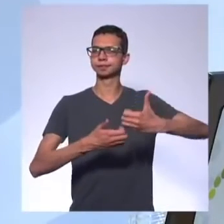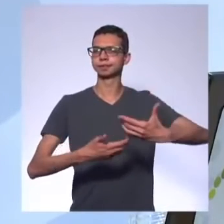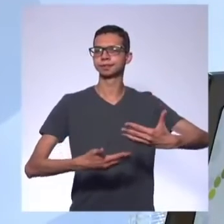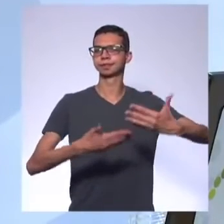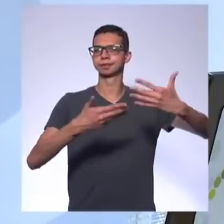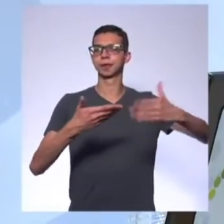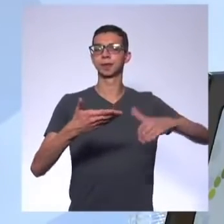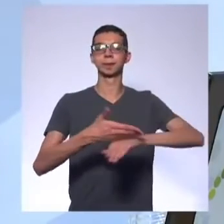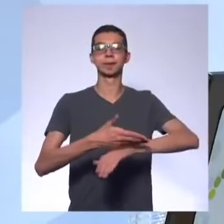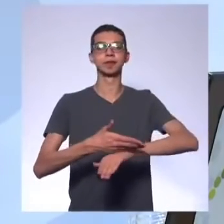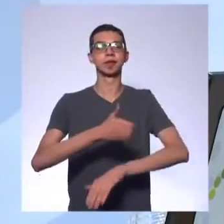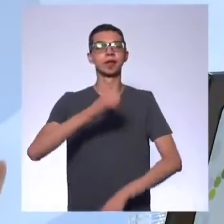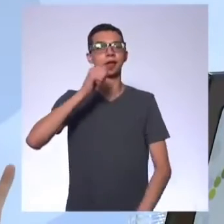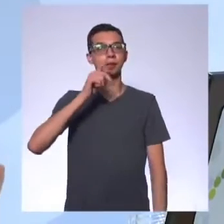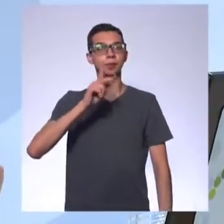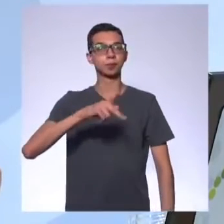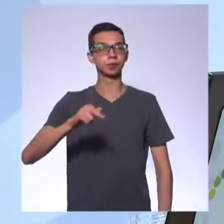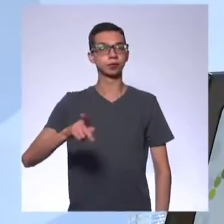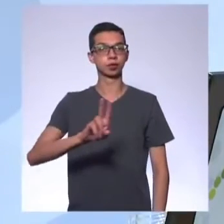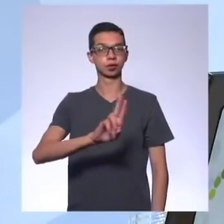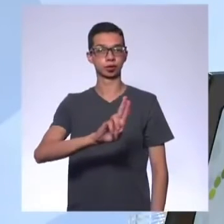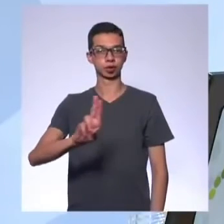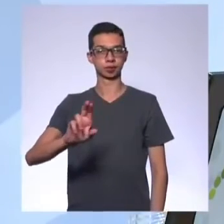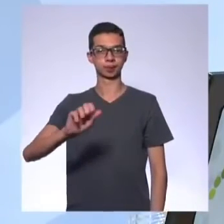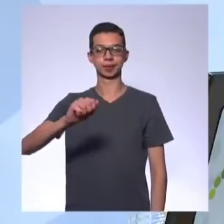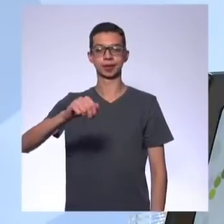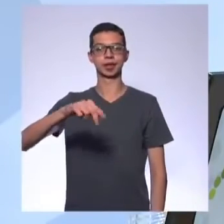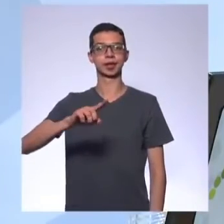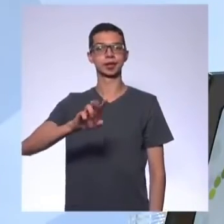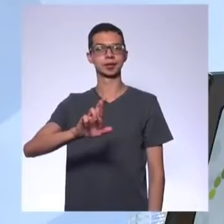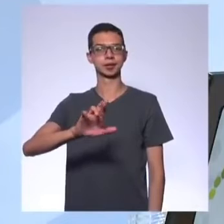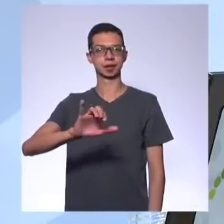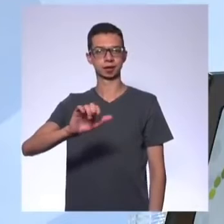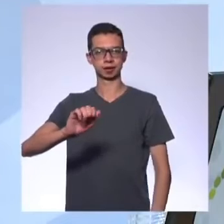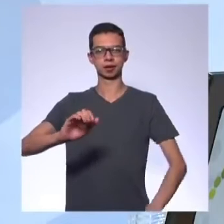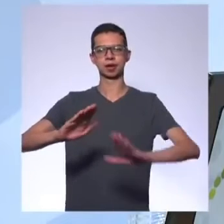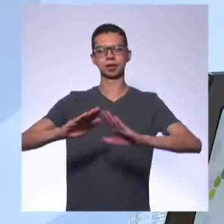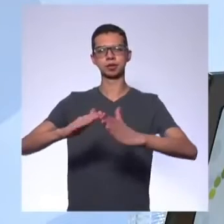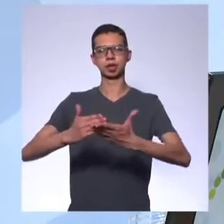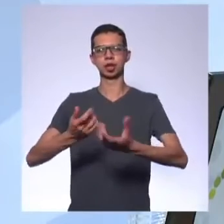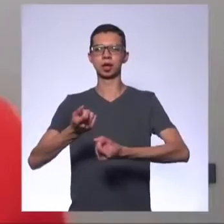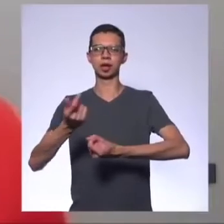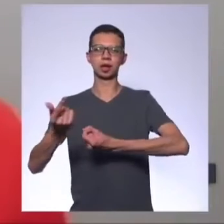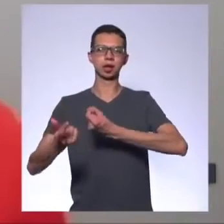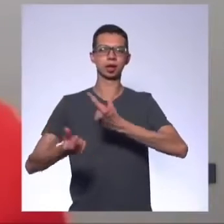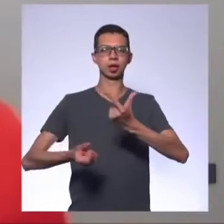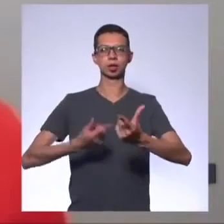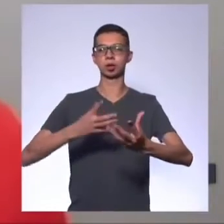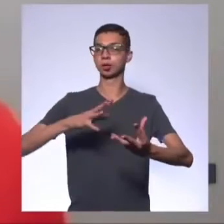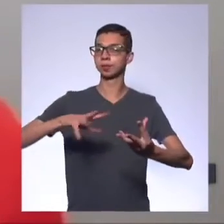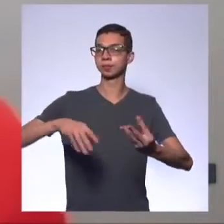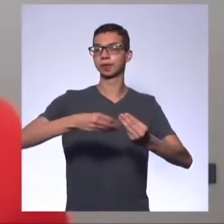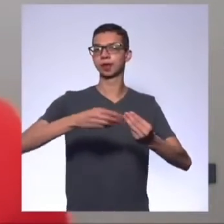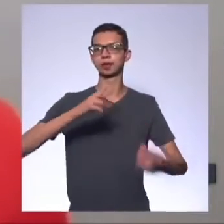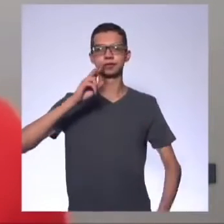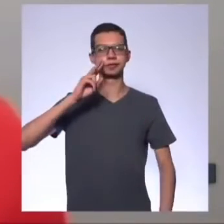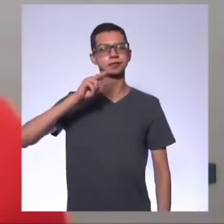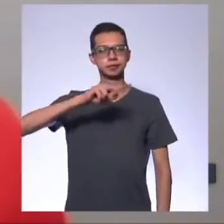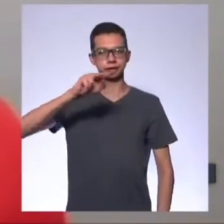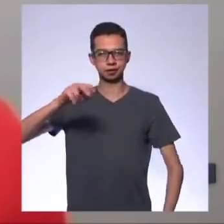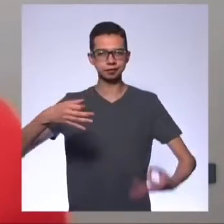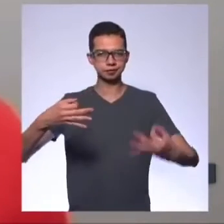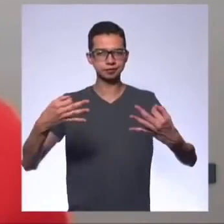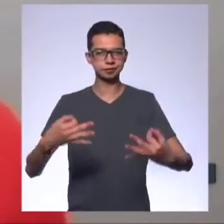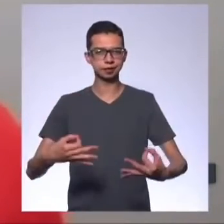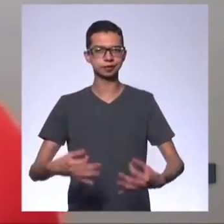participações e a professora Andréia vai ler aí a contribuição de algumas escolas para nós, né, professora? Isso, professora Milene.